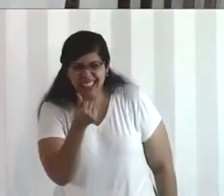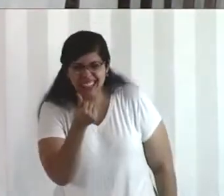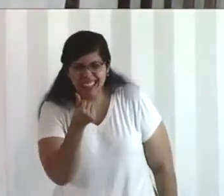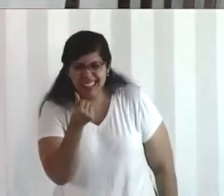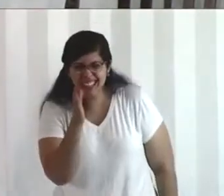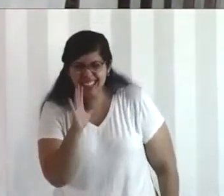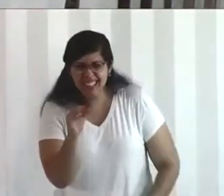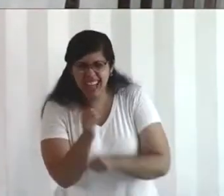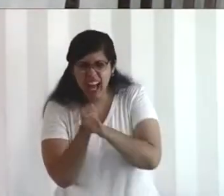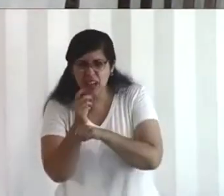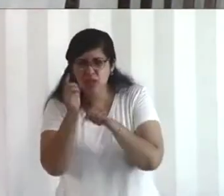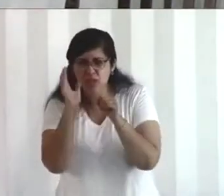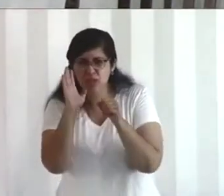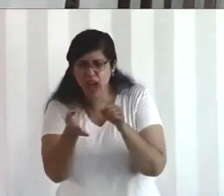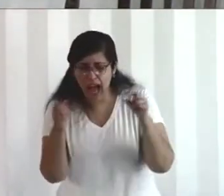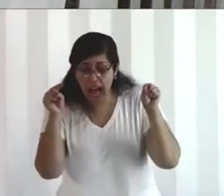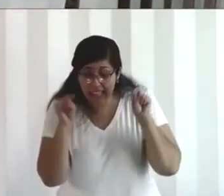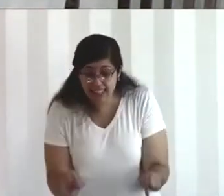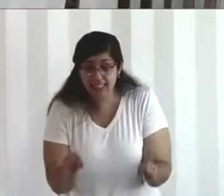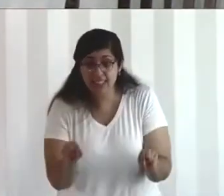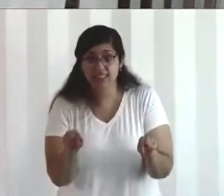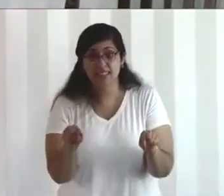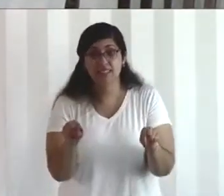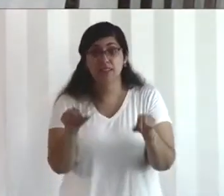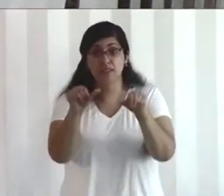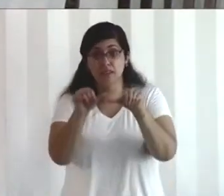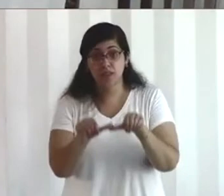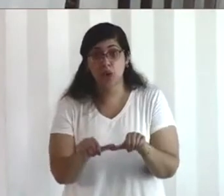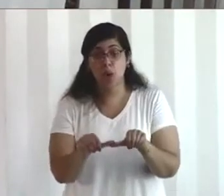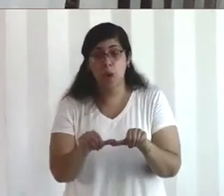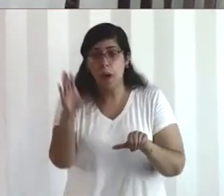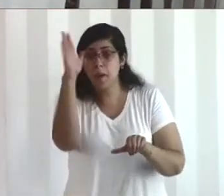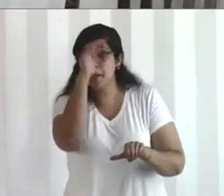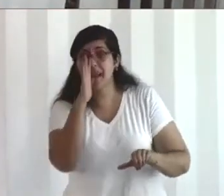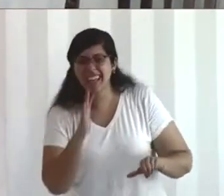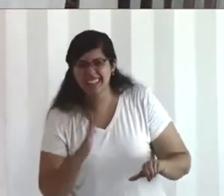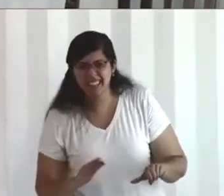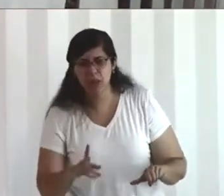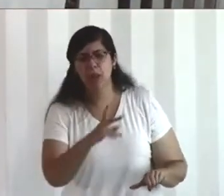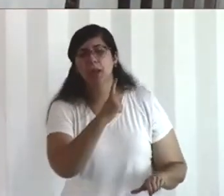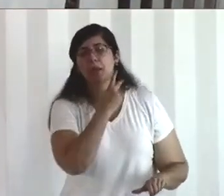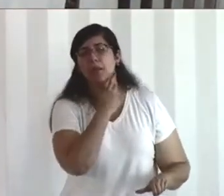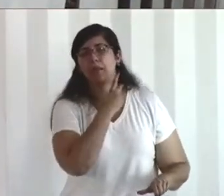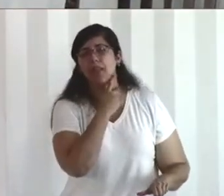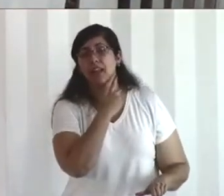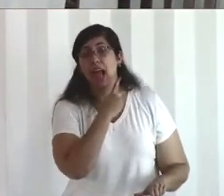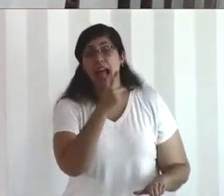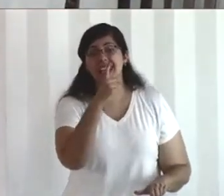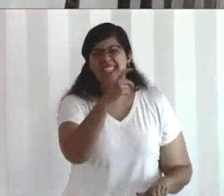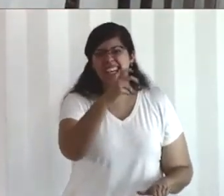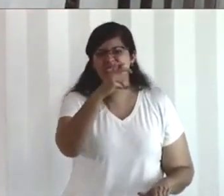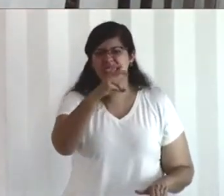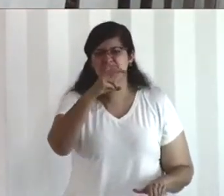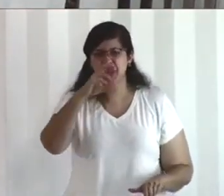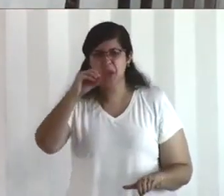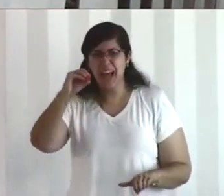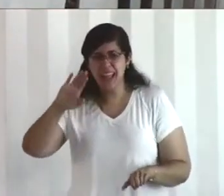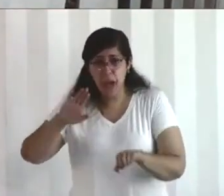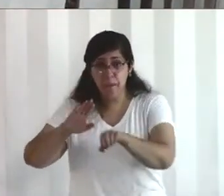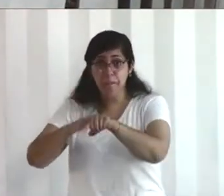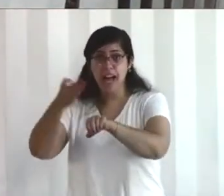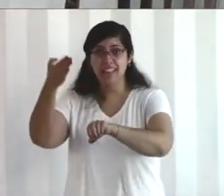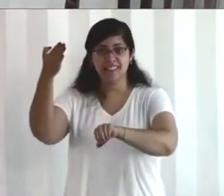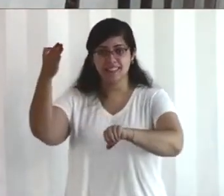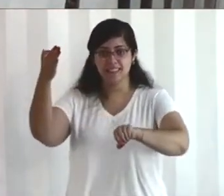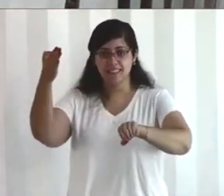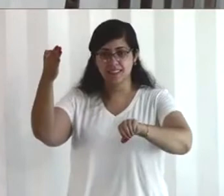mais confirmação? A igreja presbiteriana do Brasil está há mais de 150 anos neste